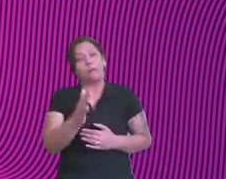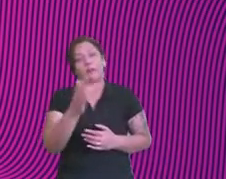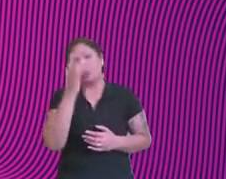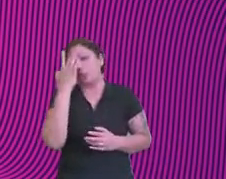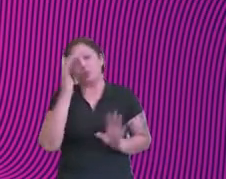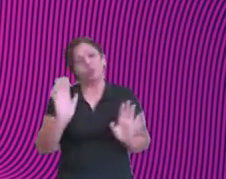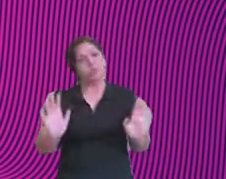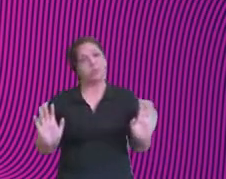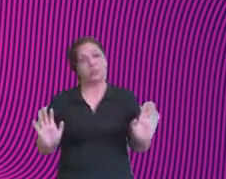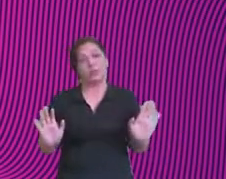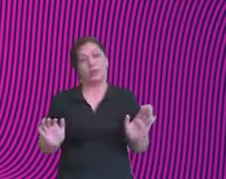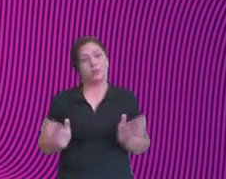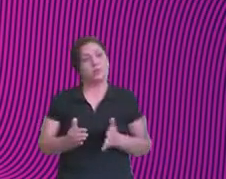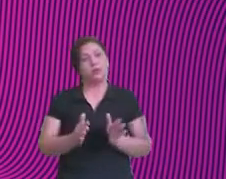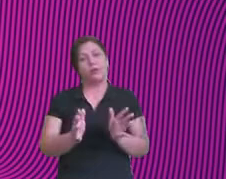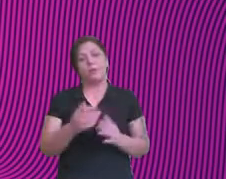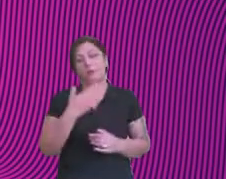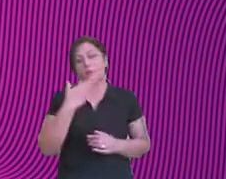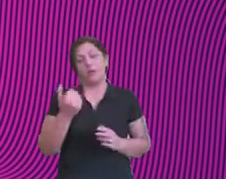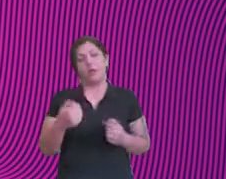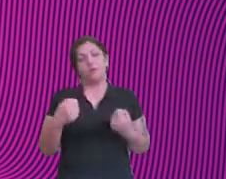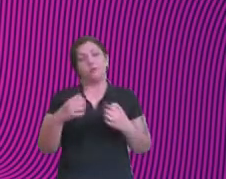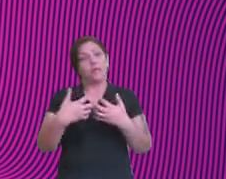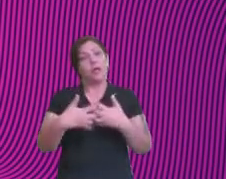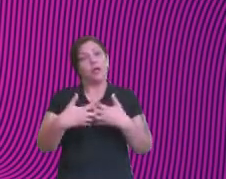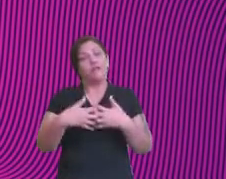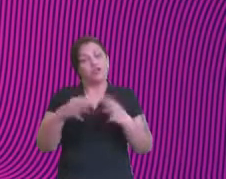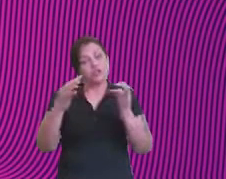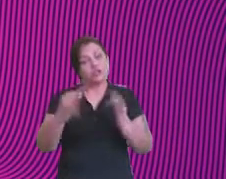e de tratamento cirúrgico refratário.